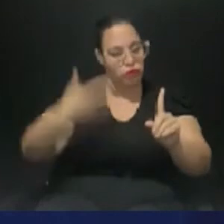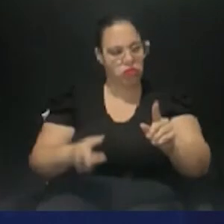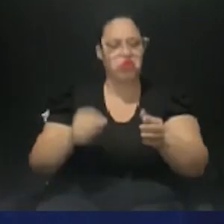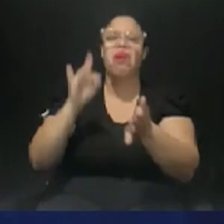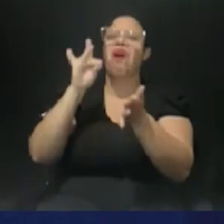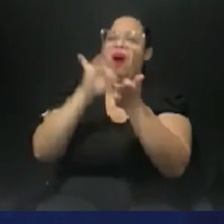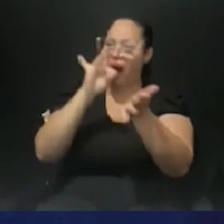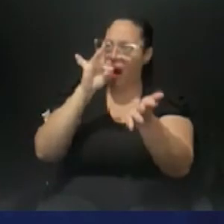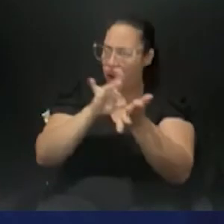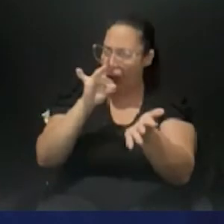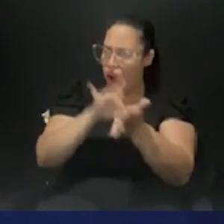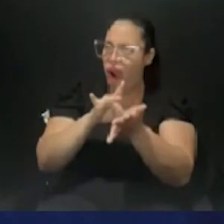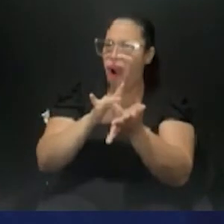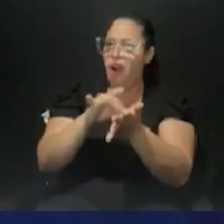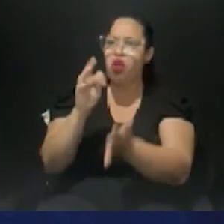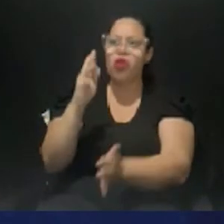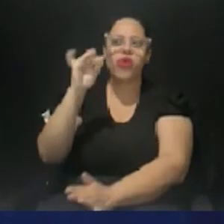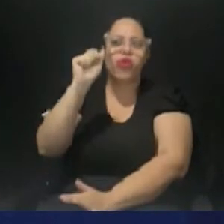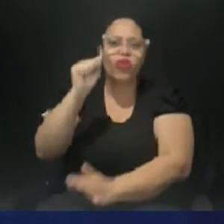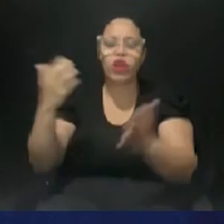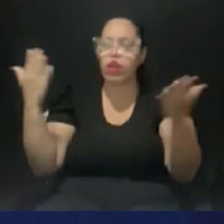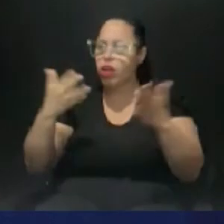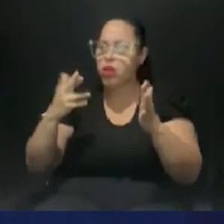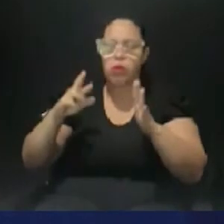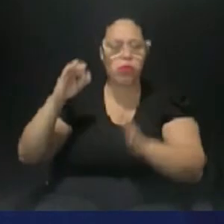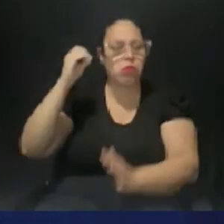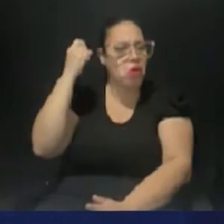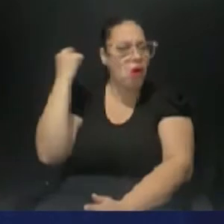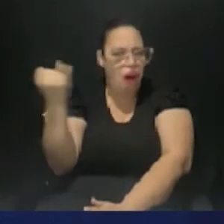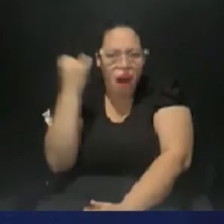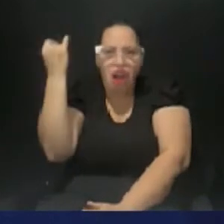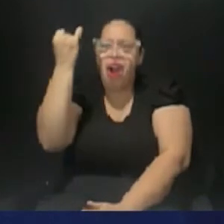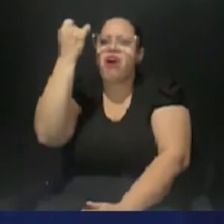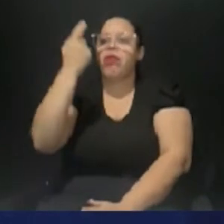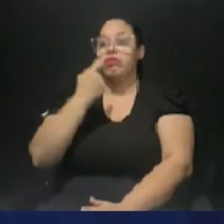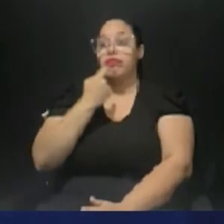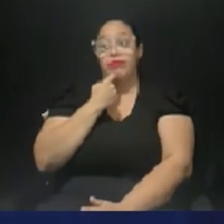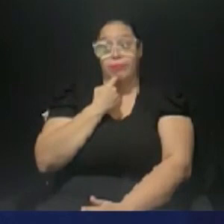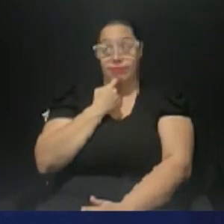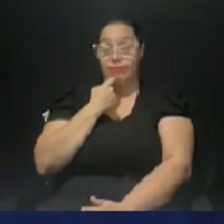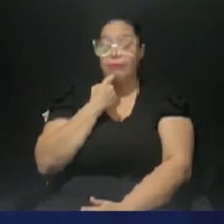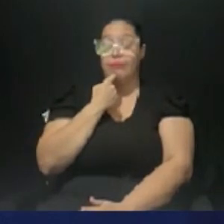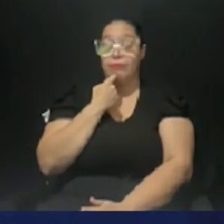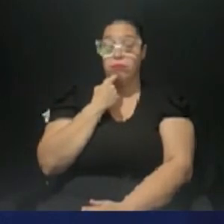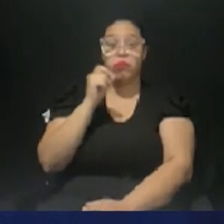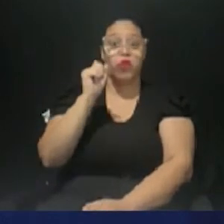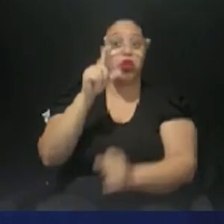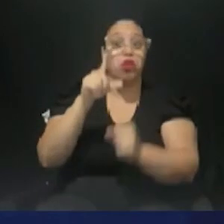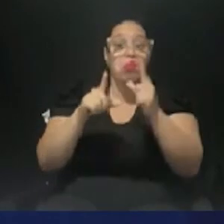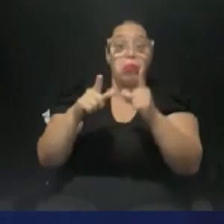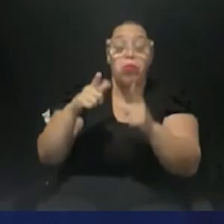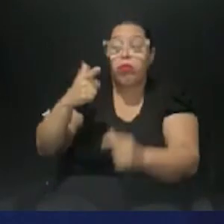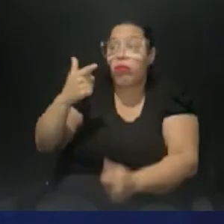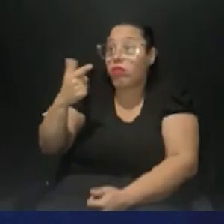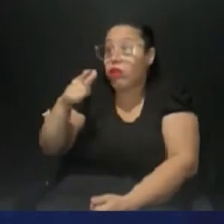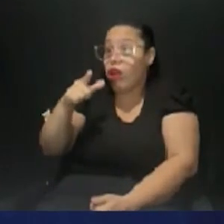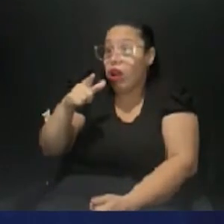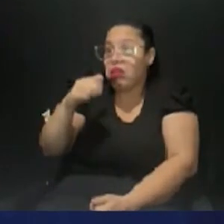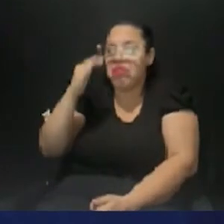vocês não tenham a noção e a percepção disso. Hoje, a rede, juntando